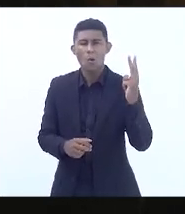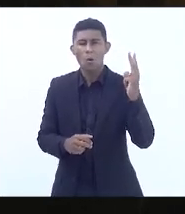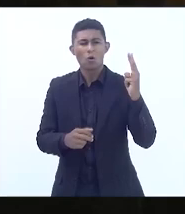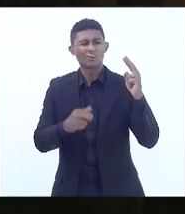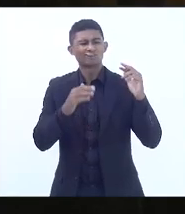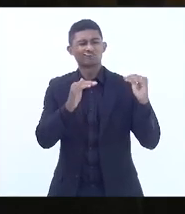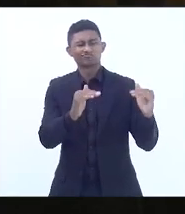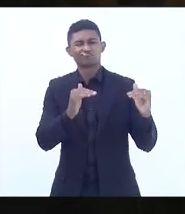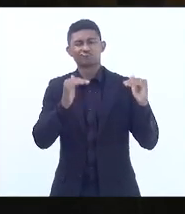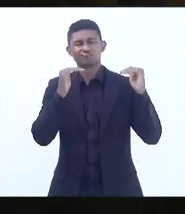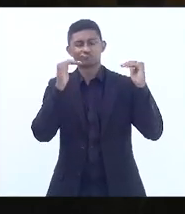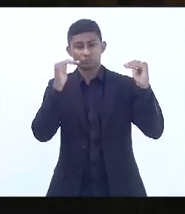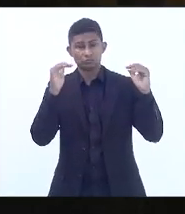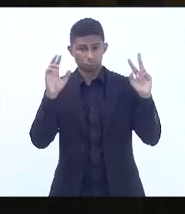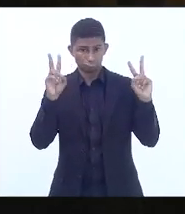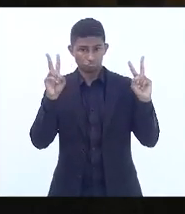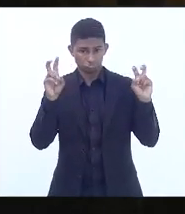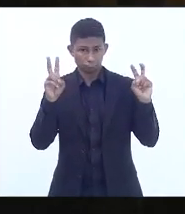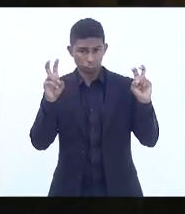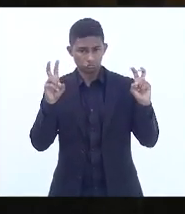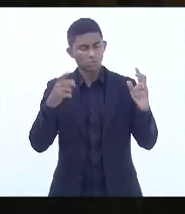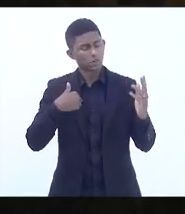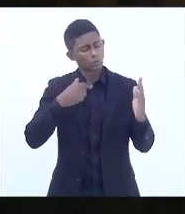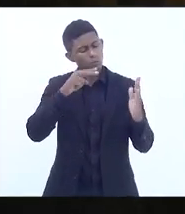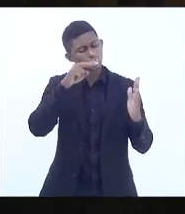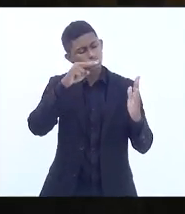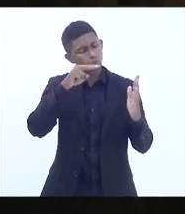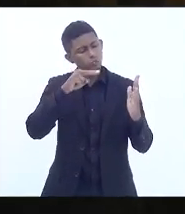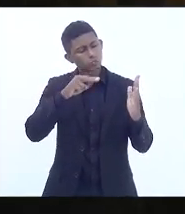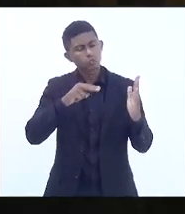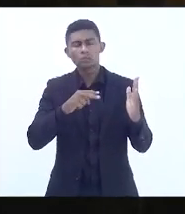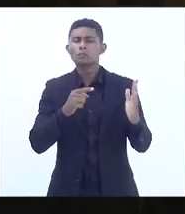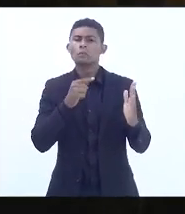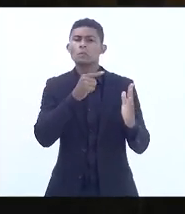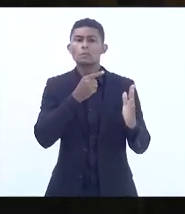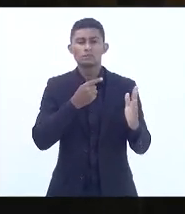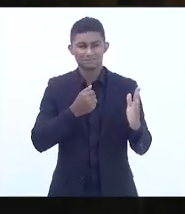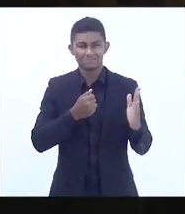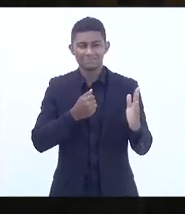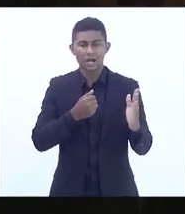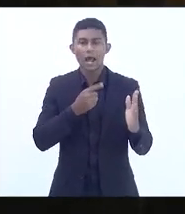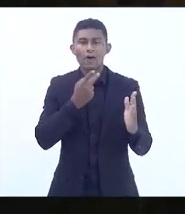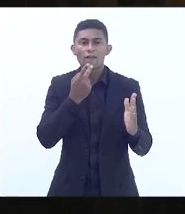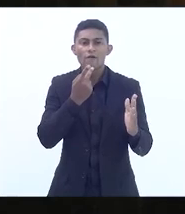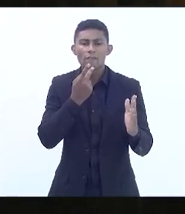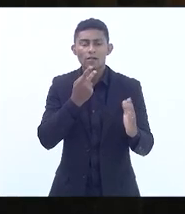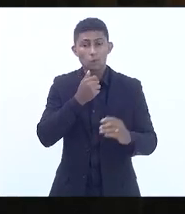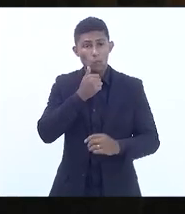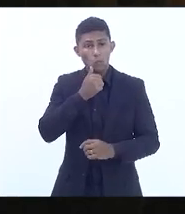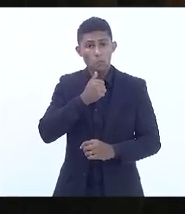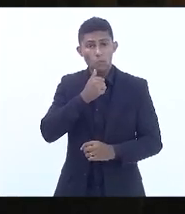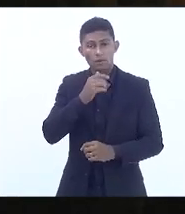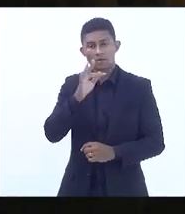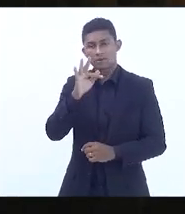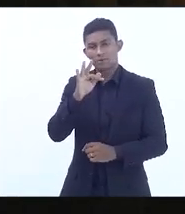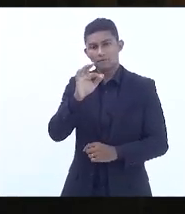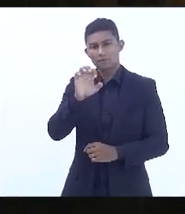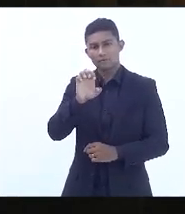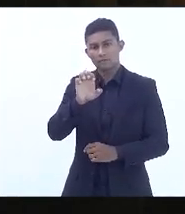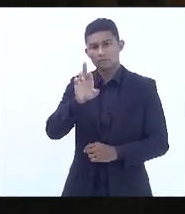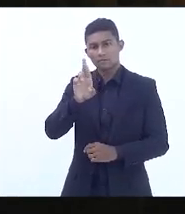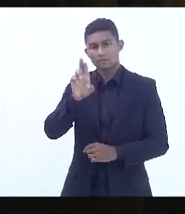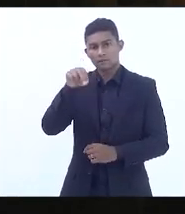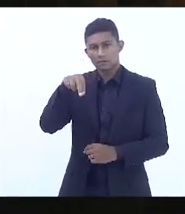E quando ela comenta a ida da Fernanda Montenegro para